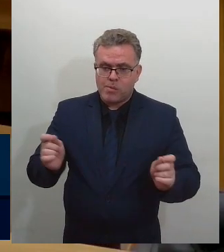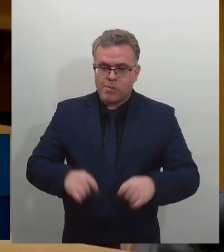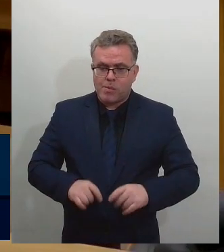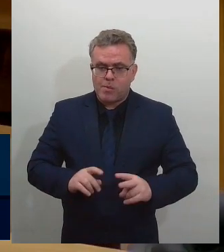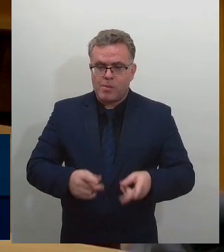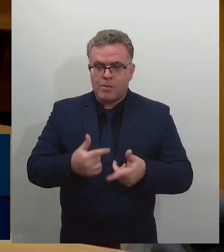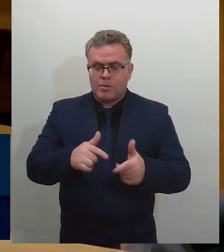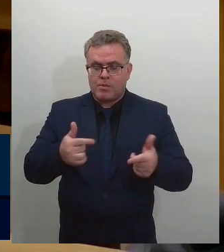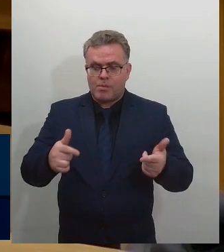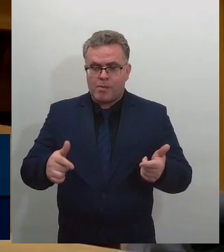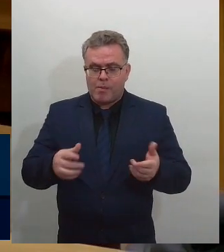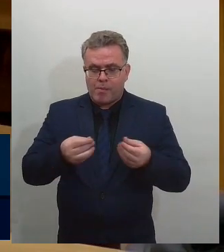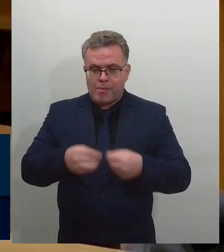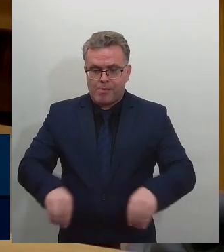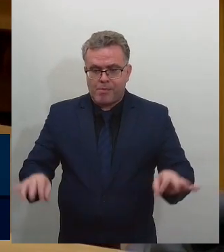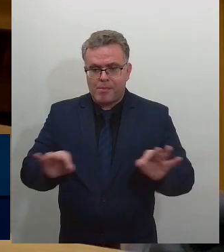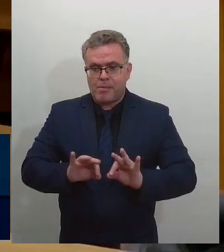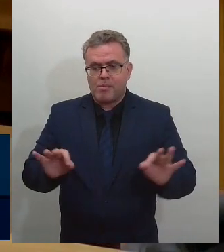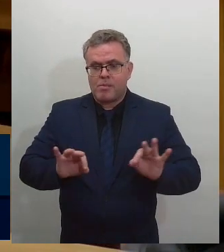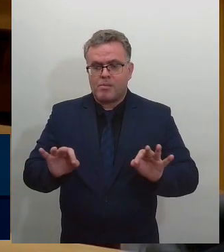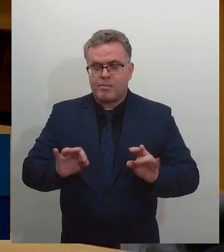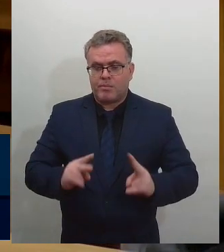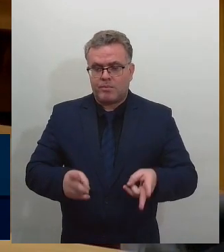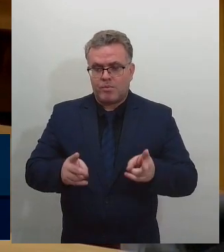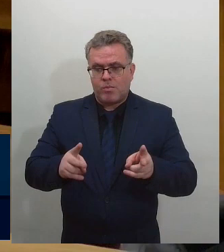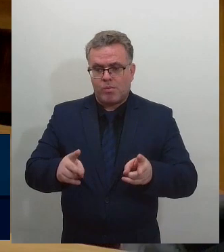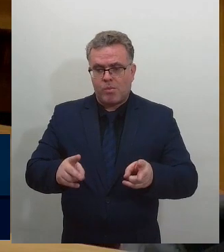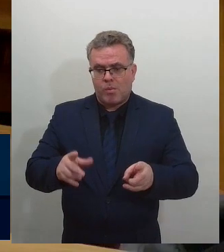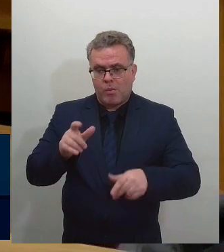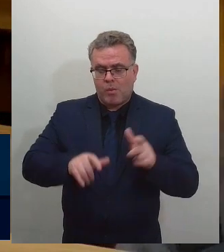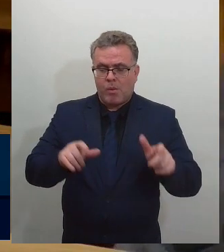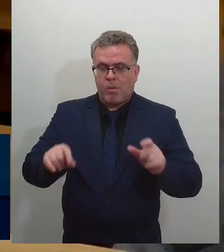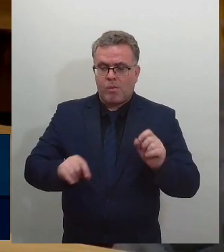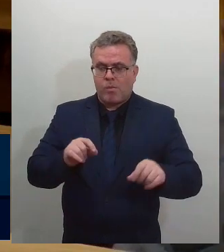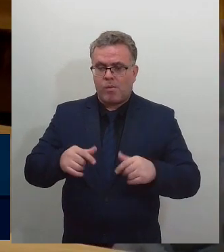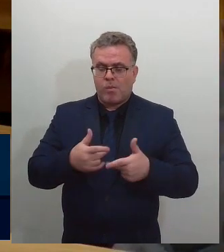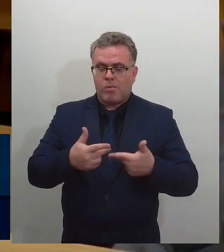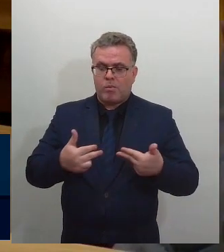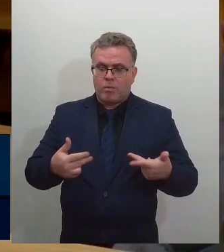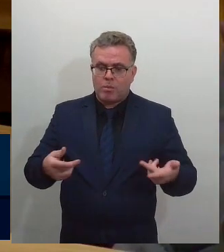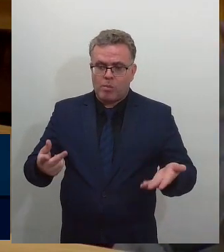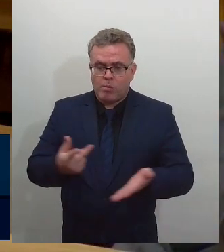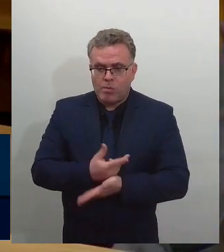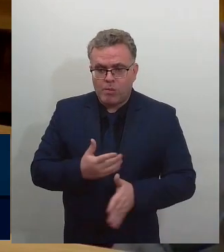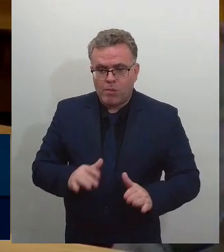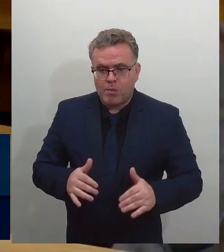das vítimas e das equipes policiais que direcionaram